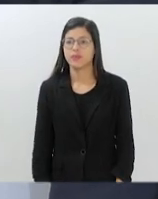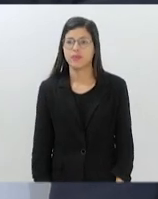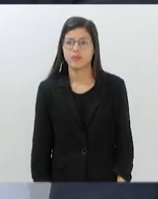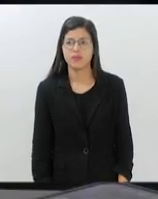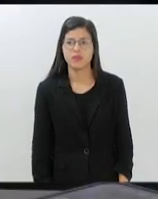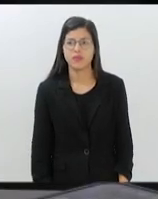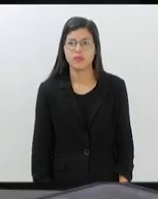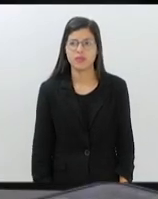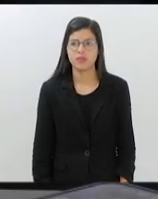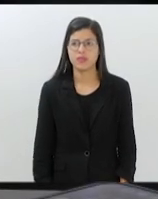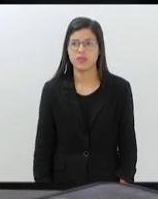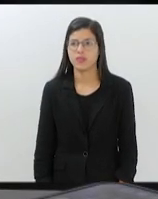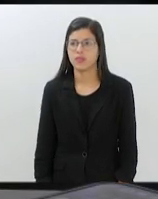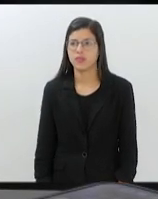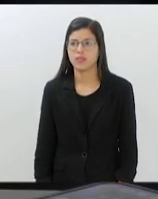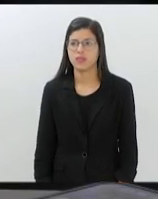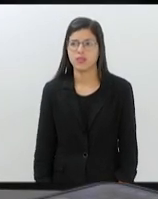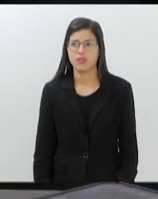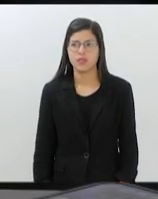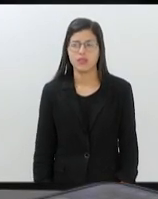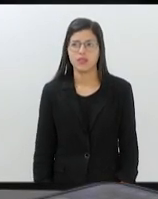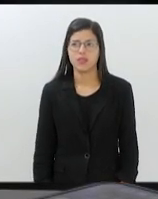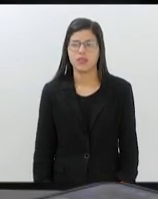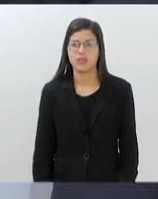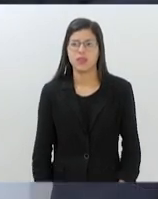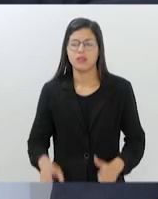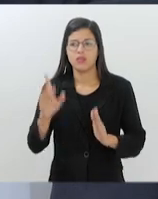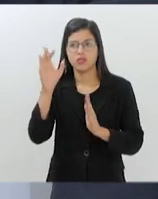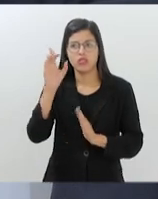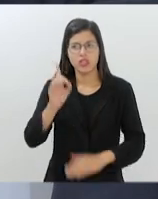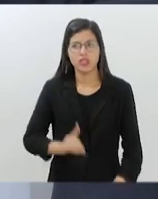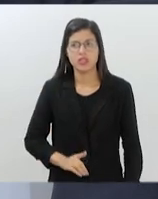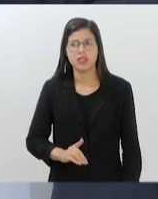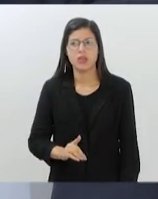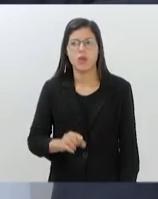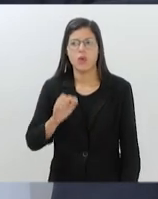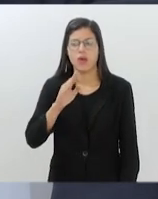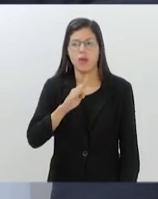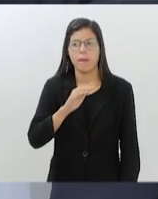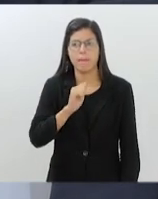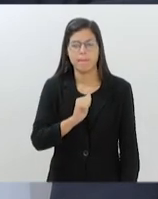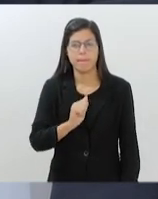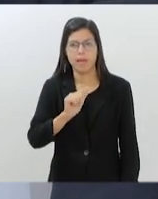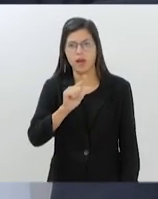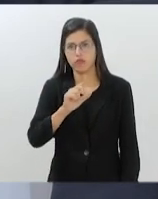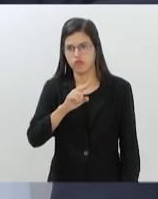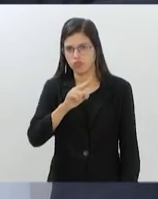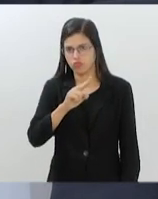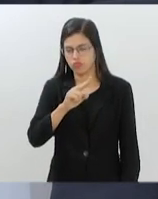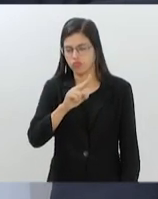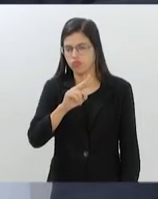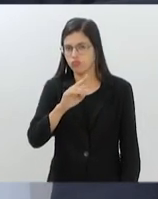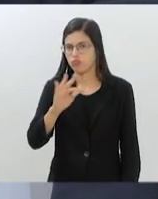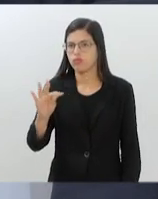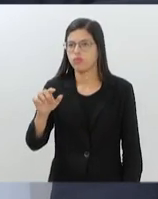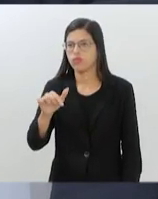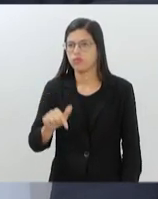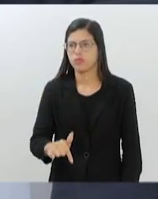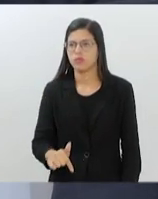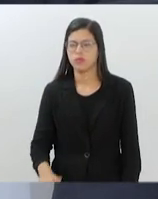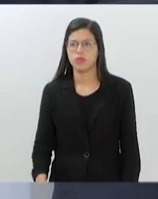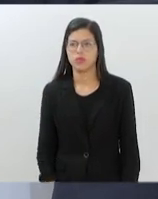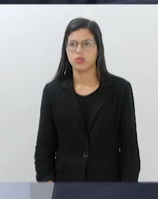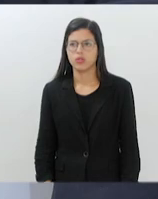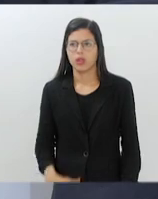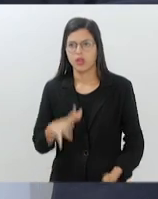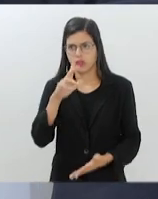pess Então quem dirige a direção é o presidente senhora está afirmando que é o Senor balum que define quem são os 100 convidados é isso também